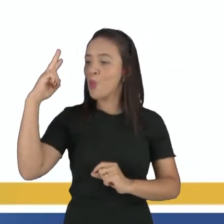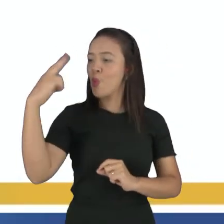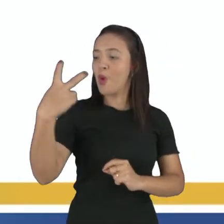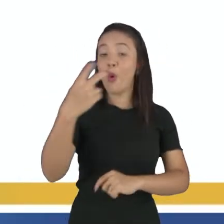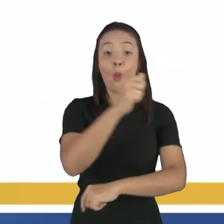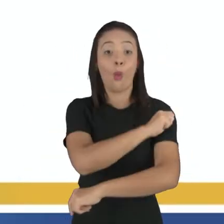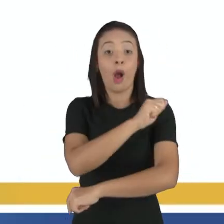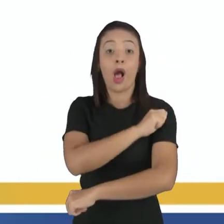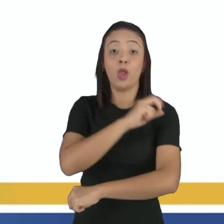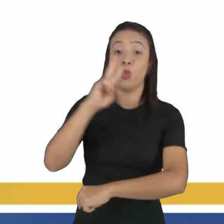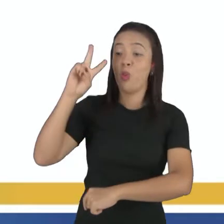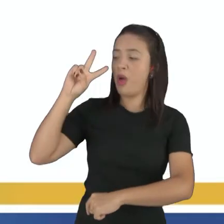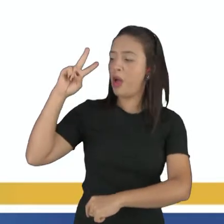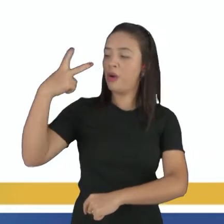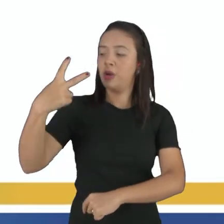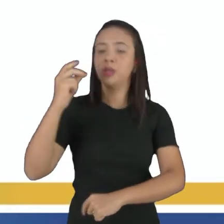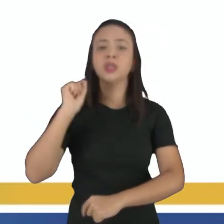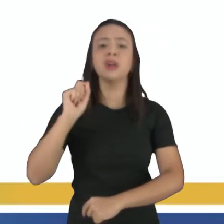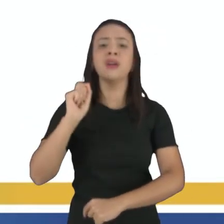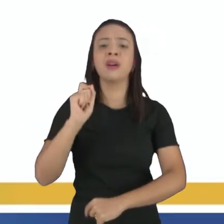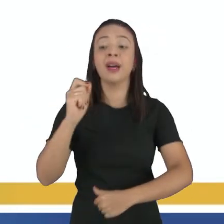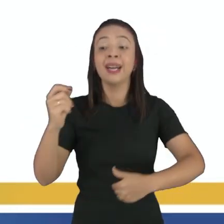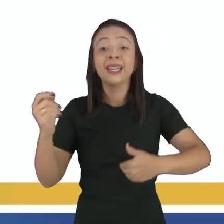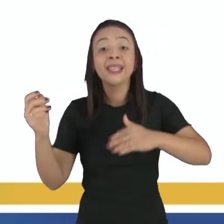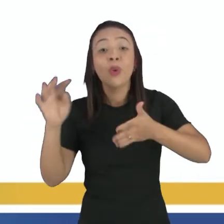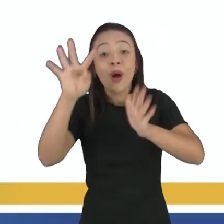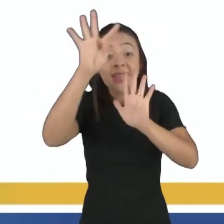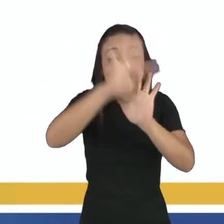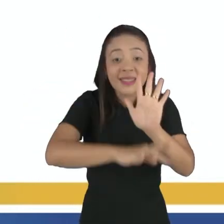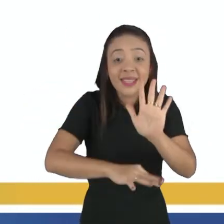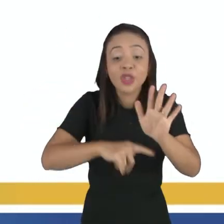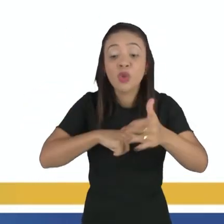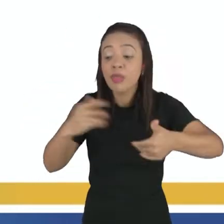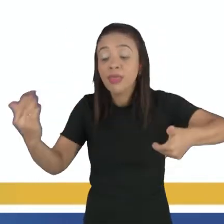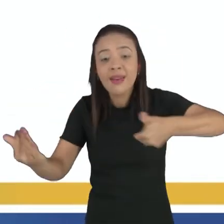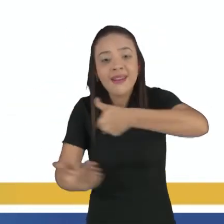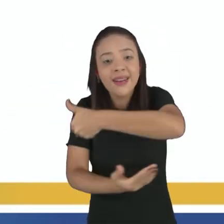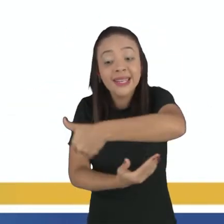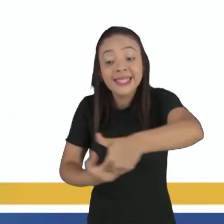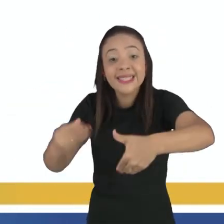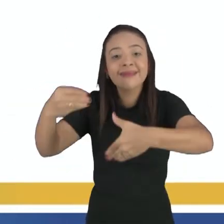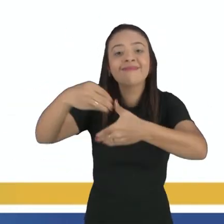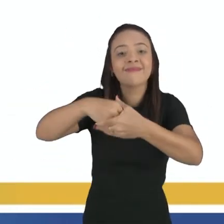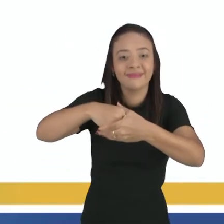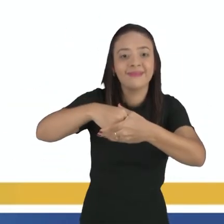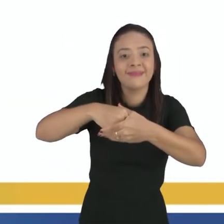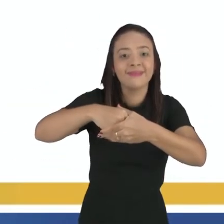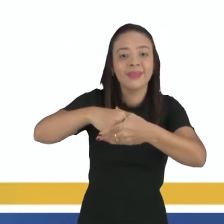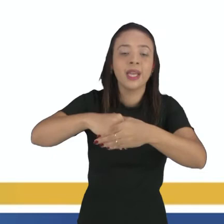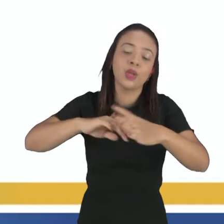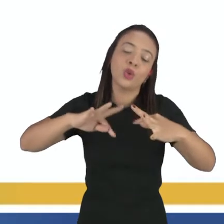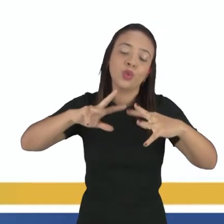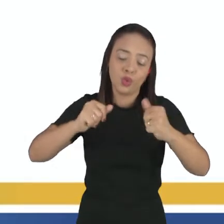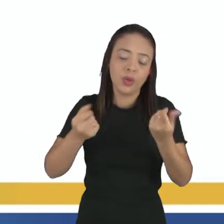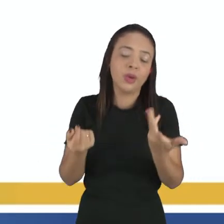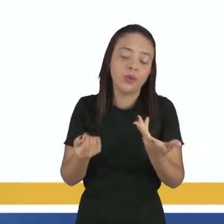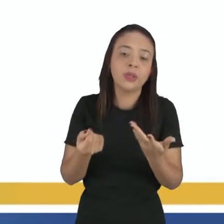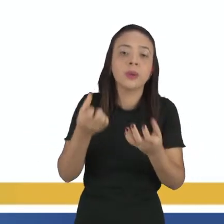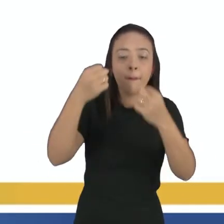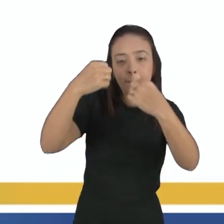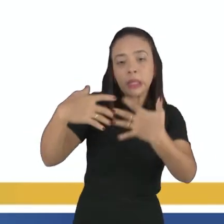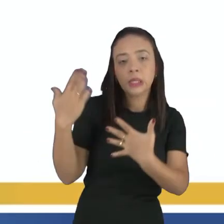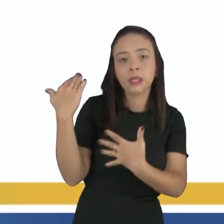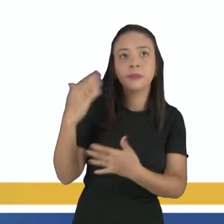seu caso das relações que se estabelecem no texto é isso que Teoricamente eu quis dizer ainda